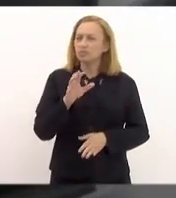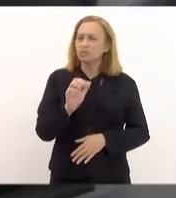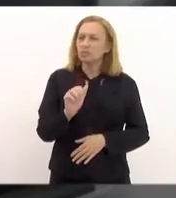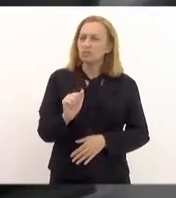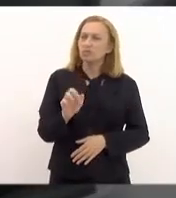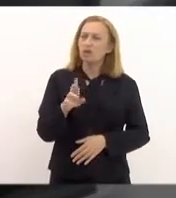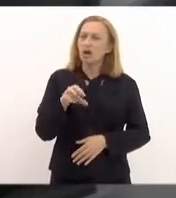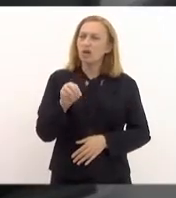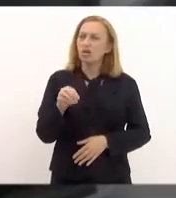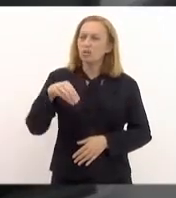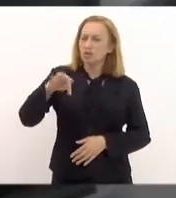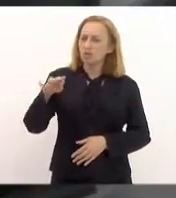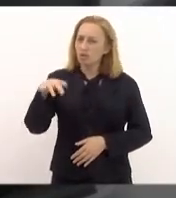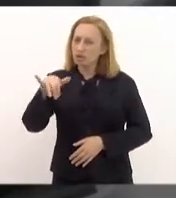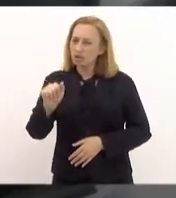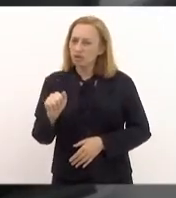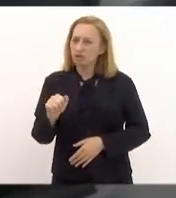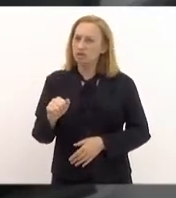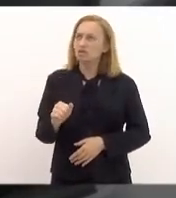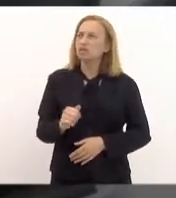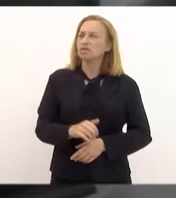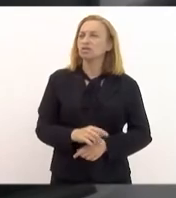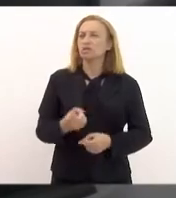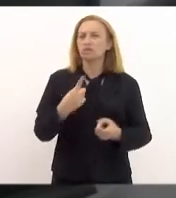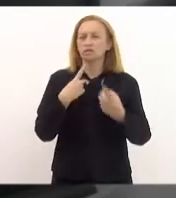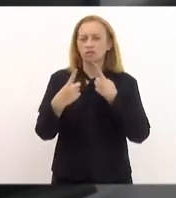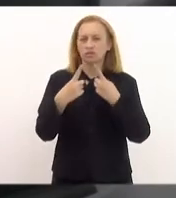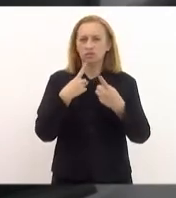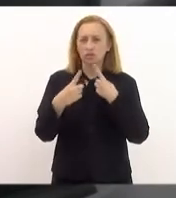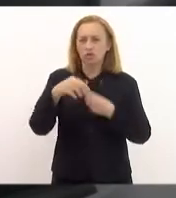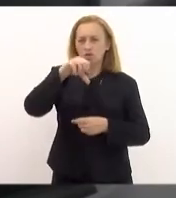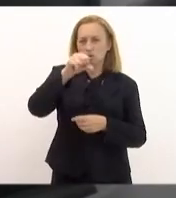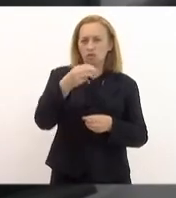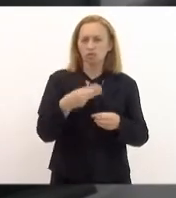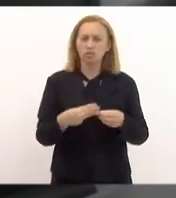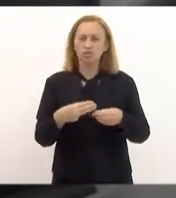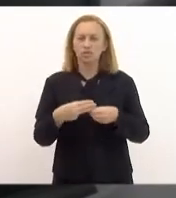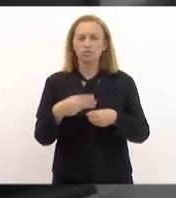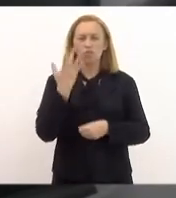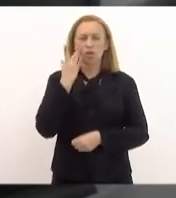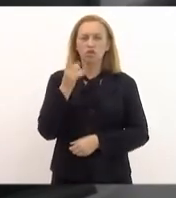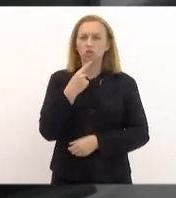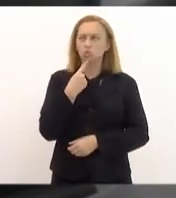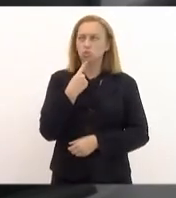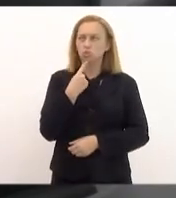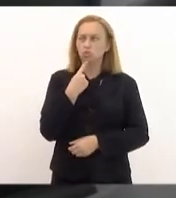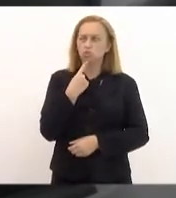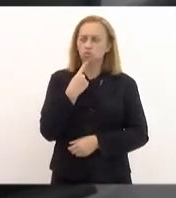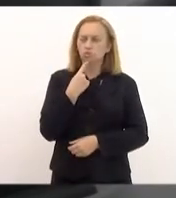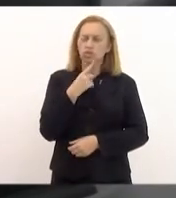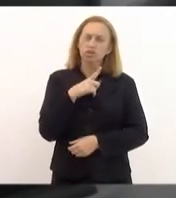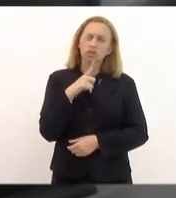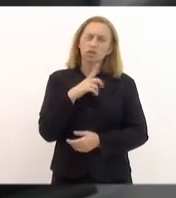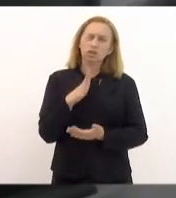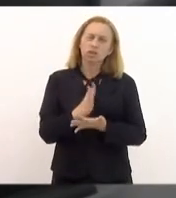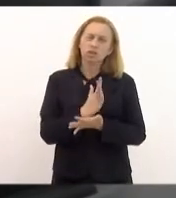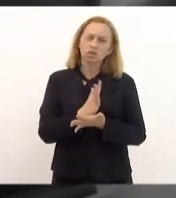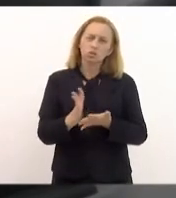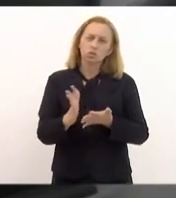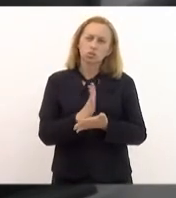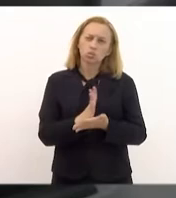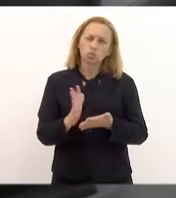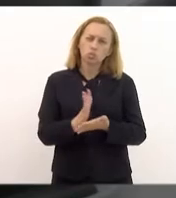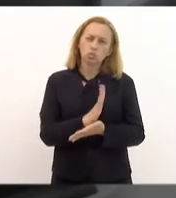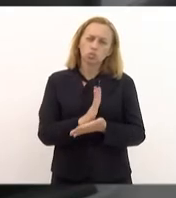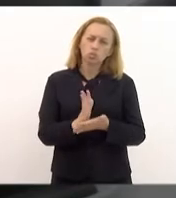metropolitano, que é uma via que atravessa aí 9 municípios metropolitanos, eu acho, assim, tem alguma agenda do